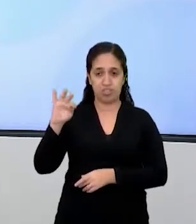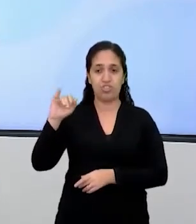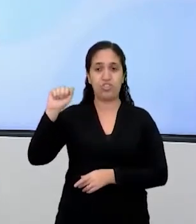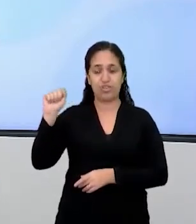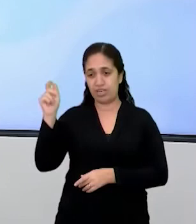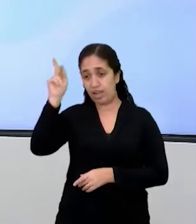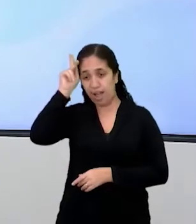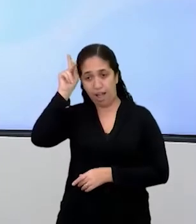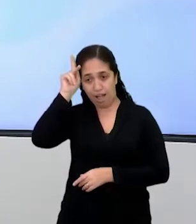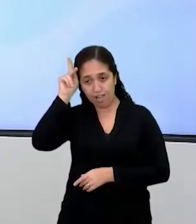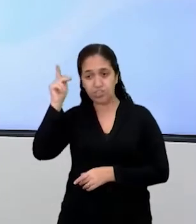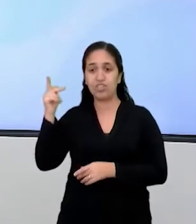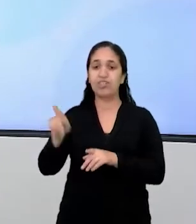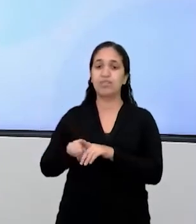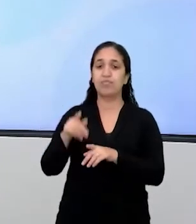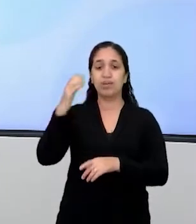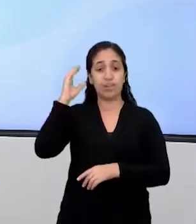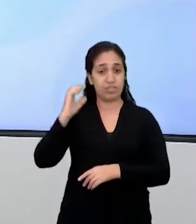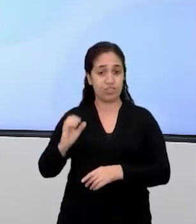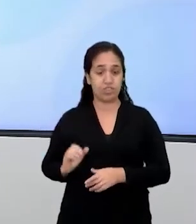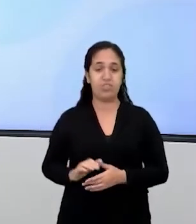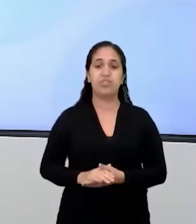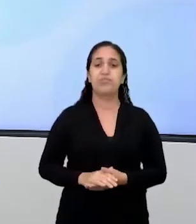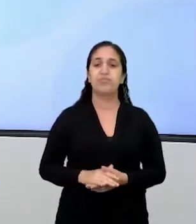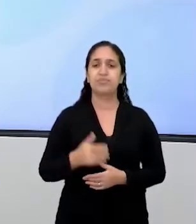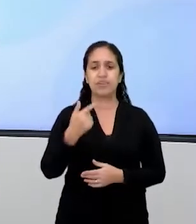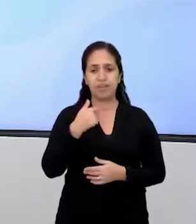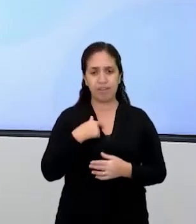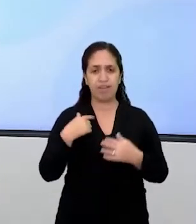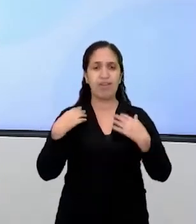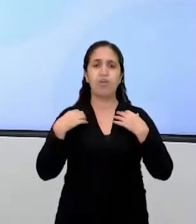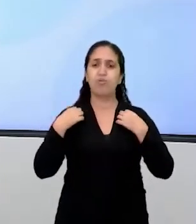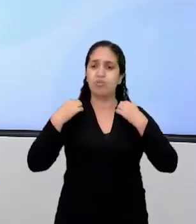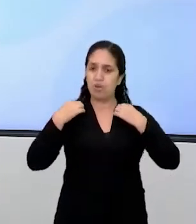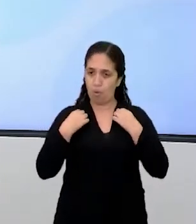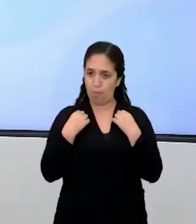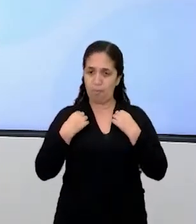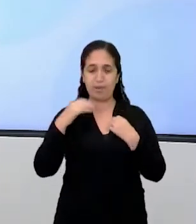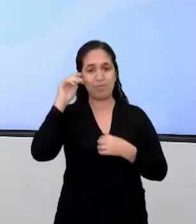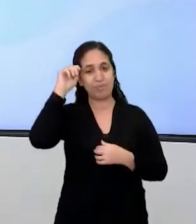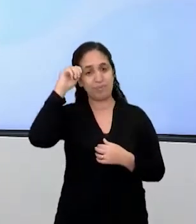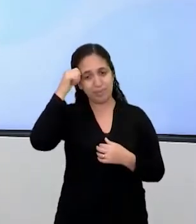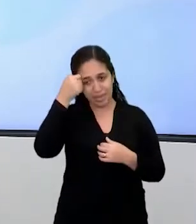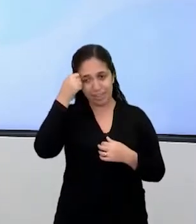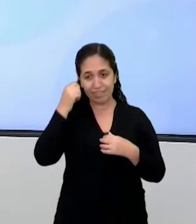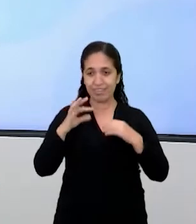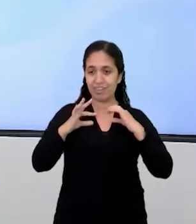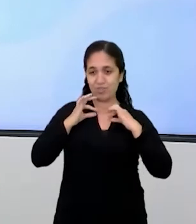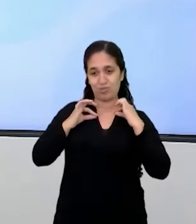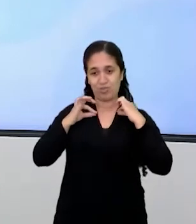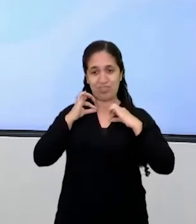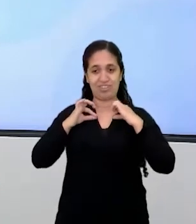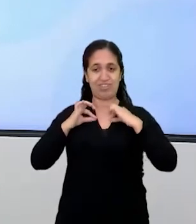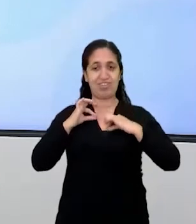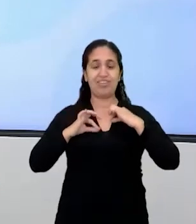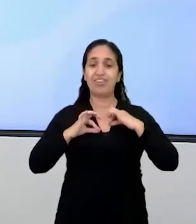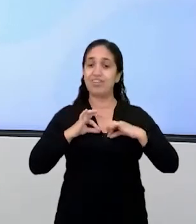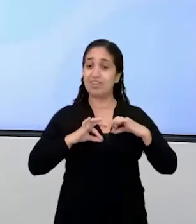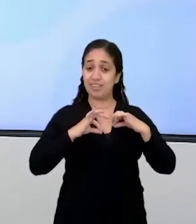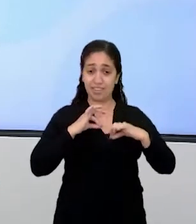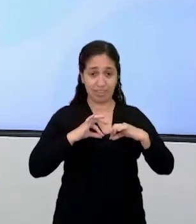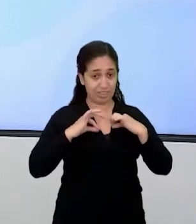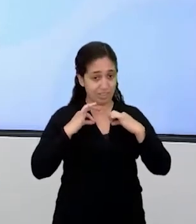Eu estou hoje vestindo uma blusa preta, ela tem uns detalhes à frente, por